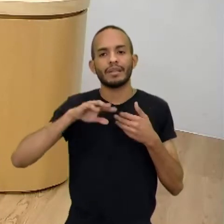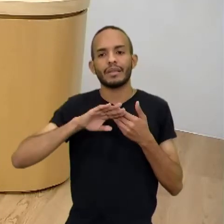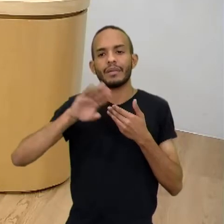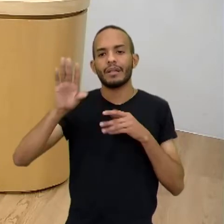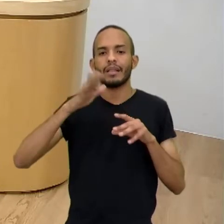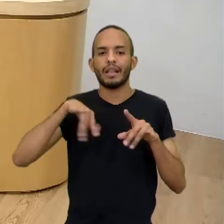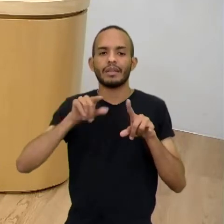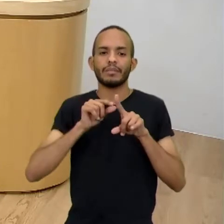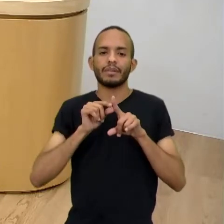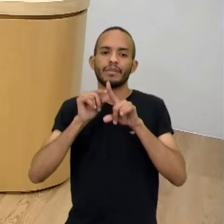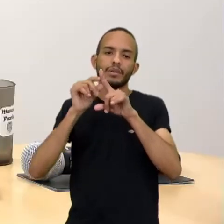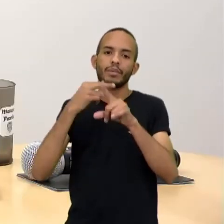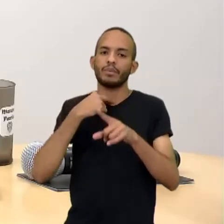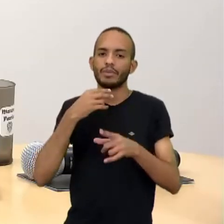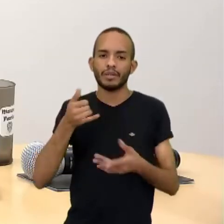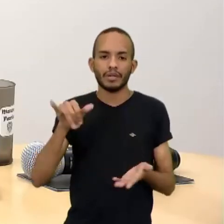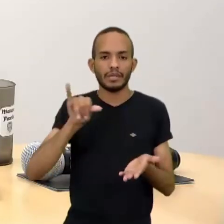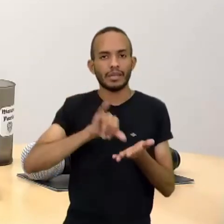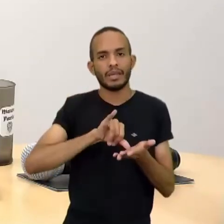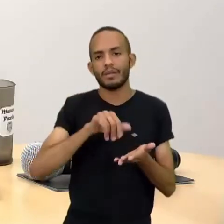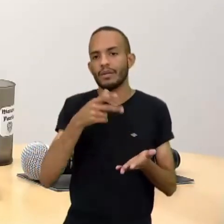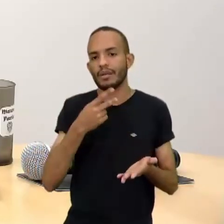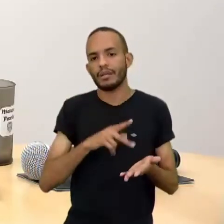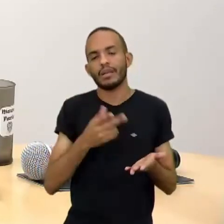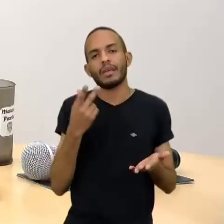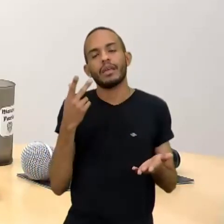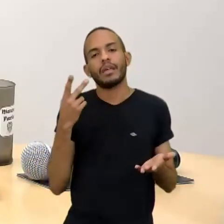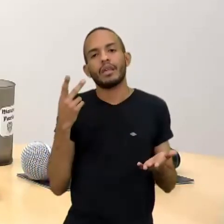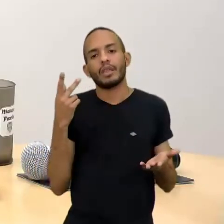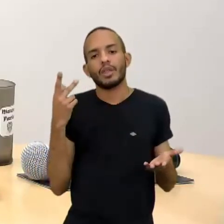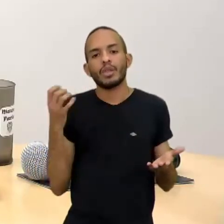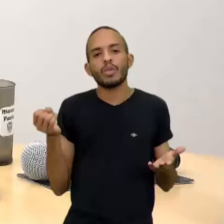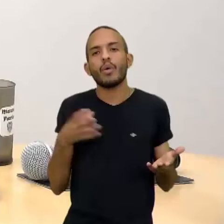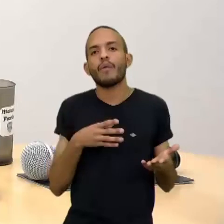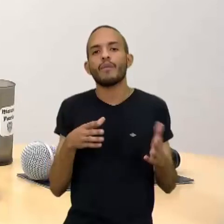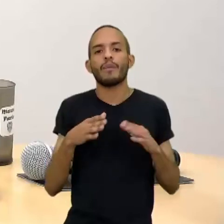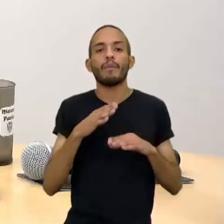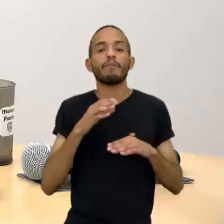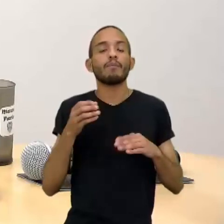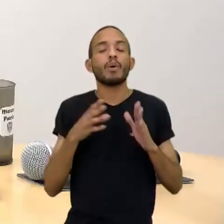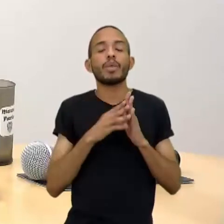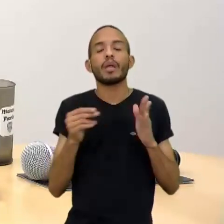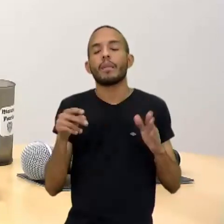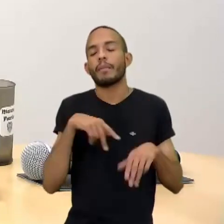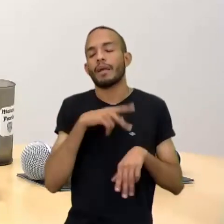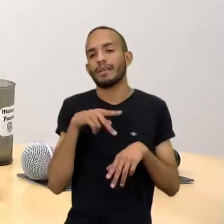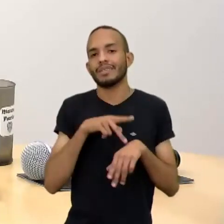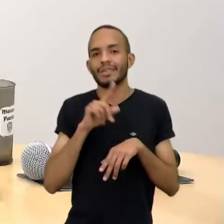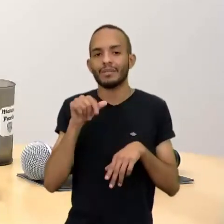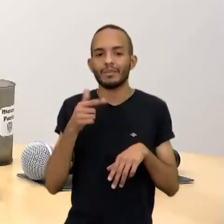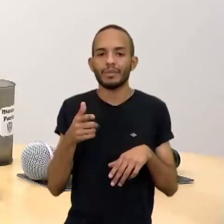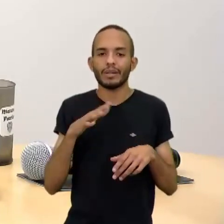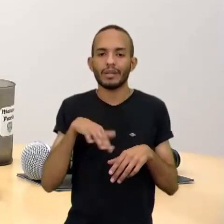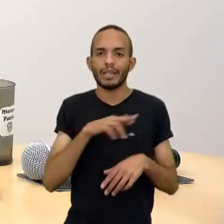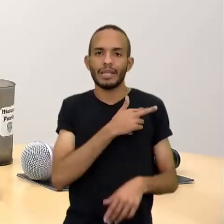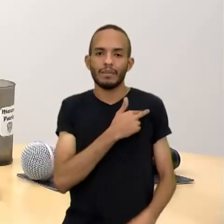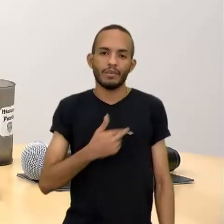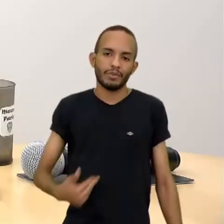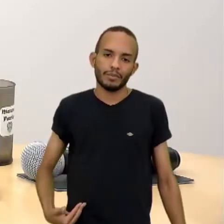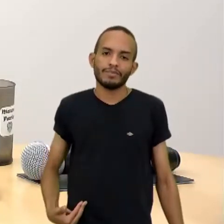para as periferias, porque não poderiam fazer parte desse novo modelo de país que se criou na República,